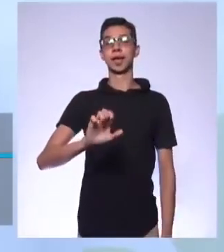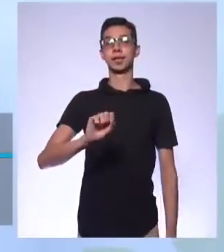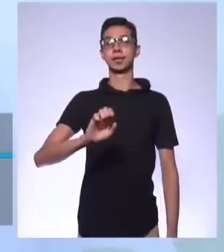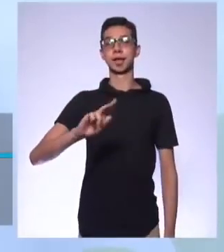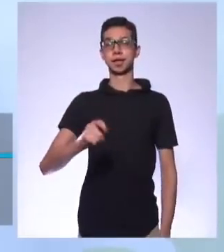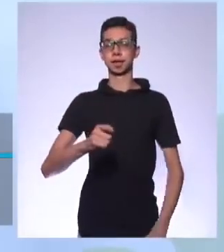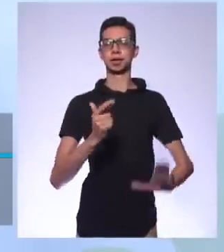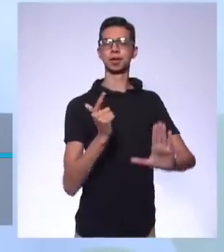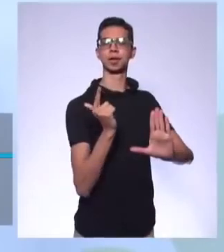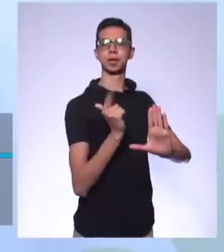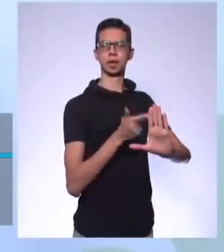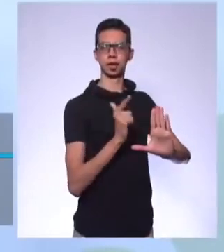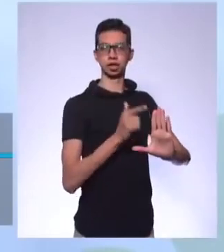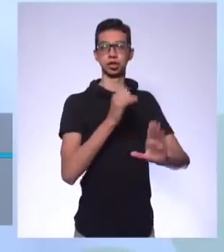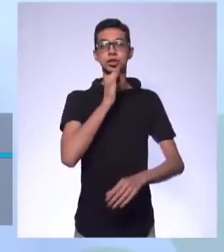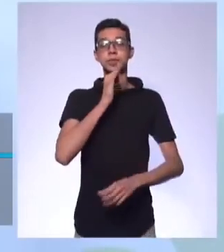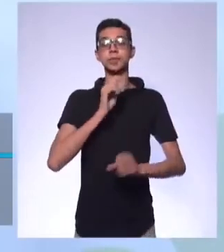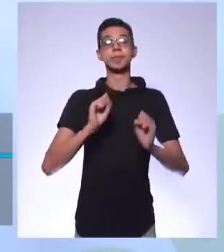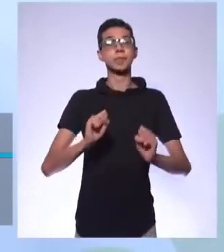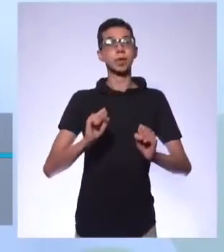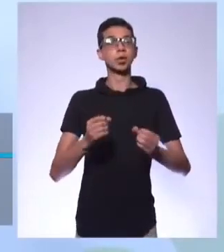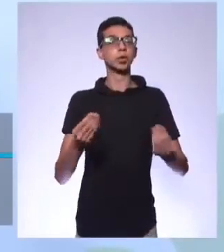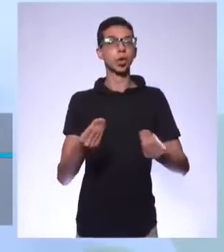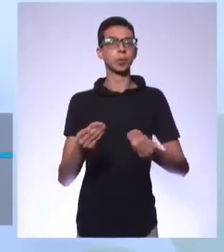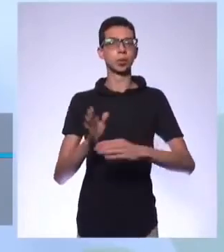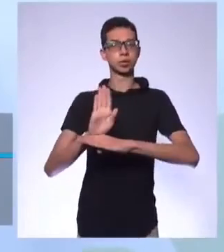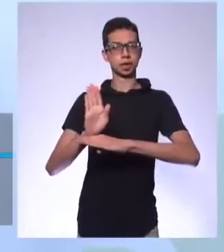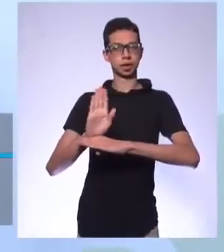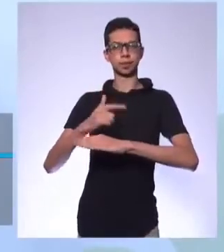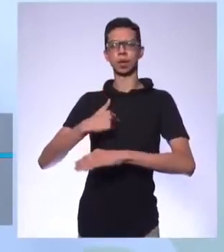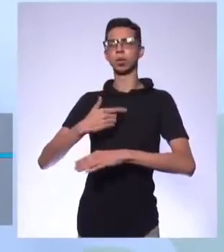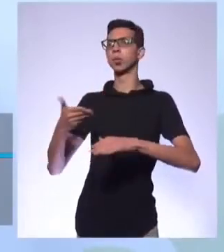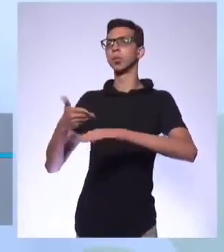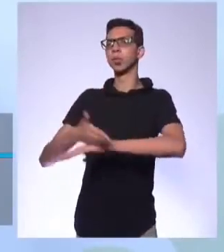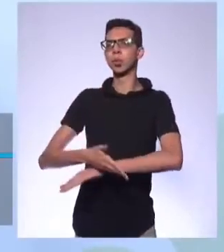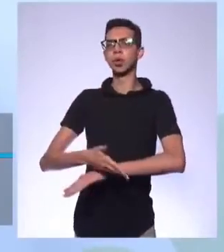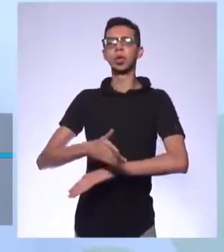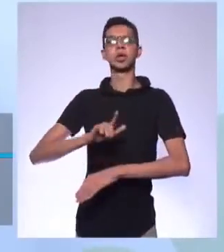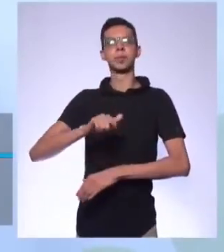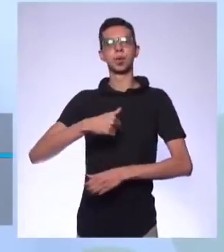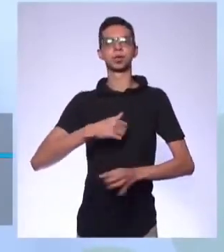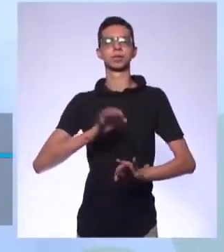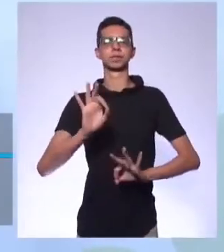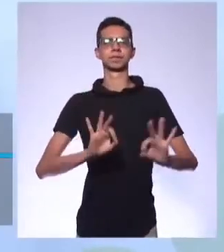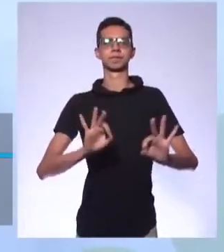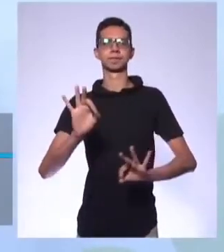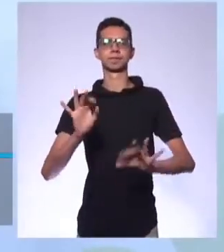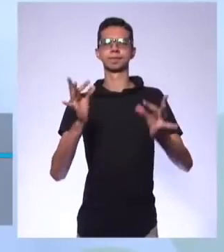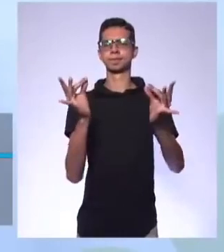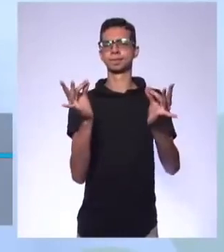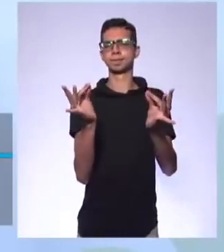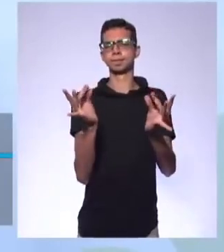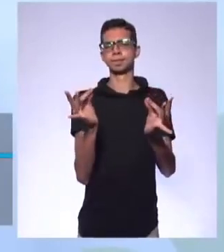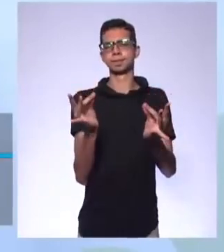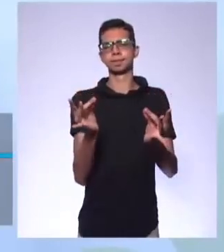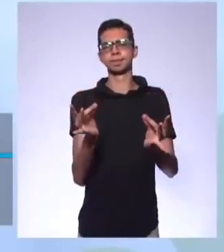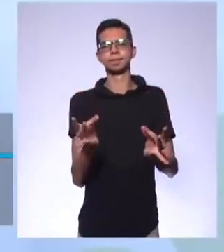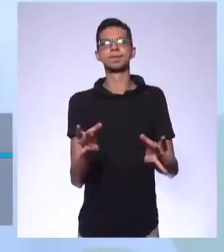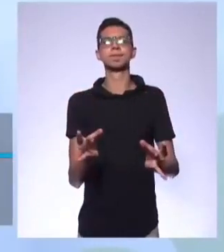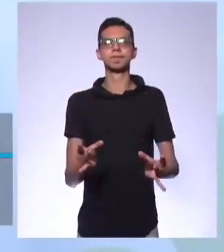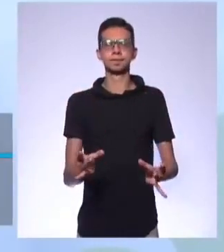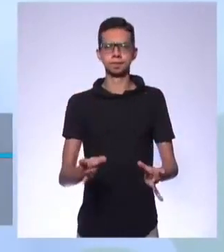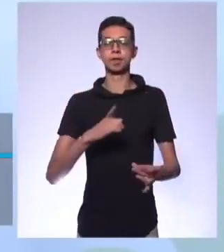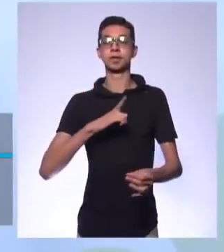pode começar ali na porta do cinema até chegar a uma resenha mais elaborada, que é a que é cobrada aí